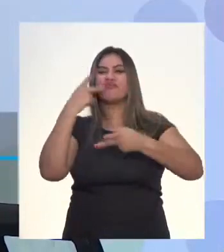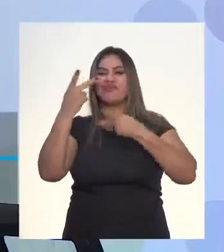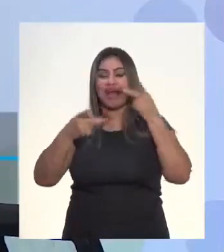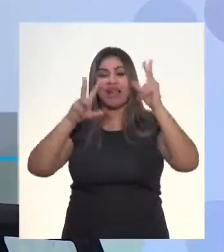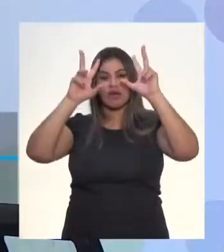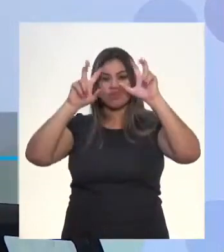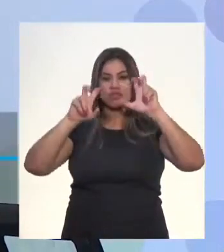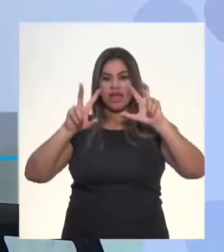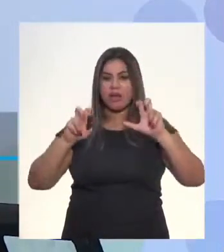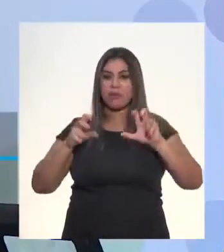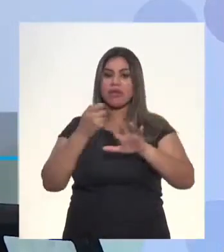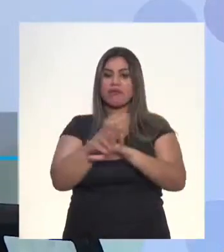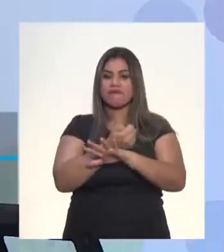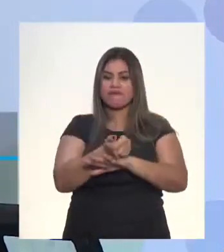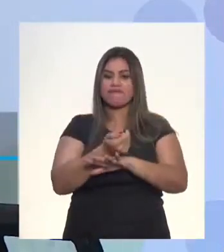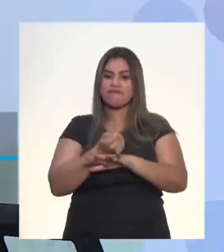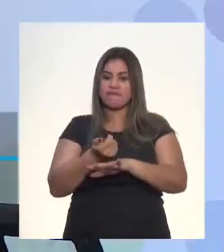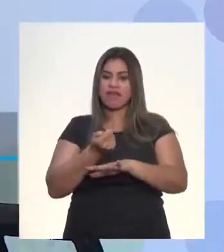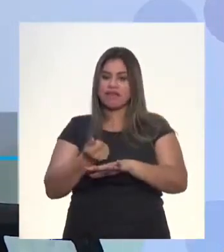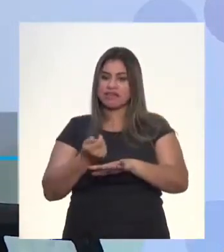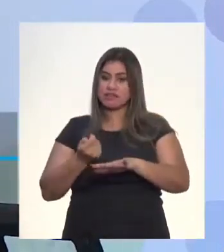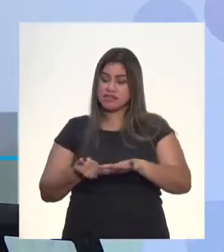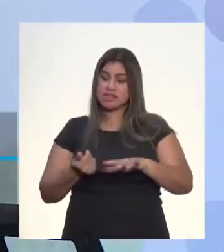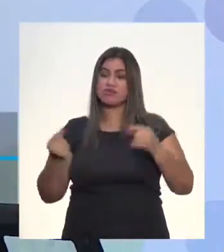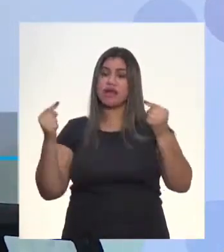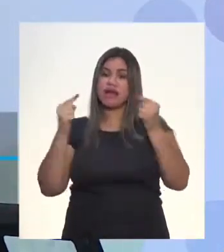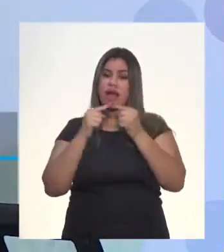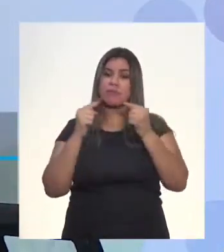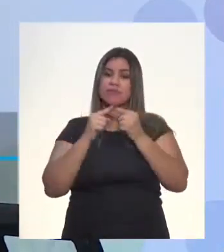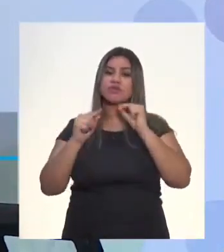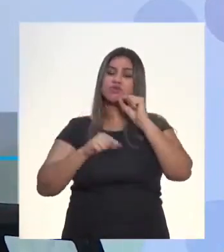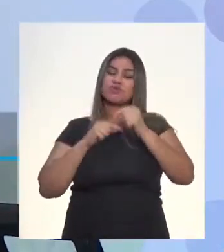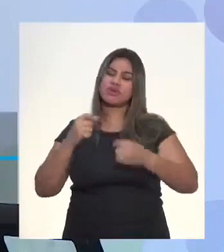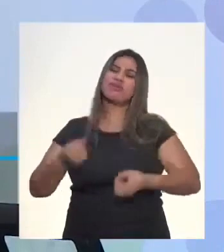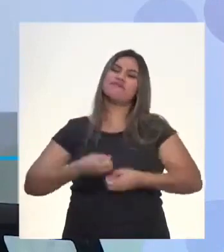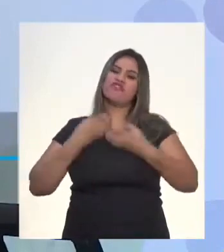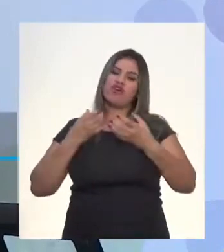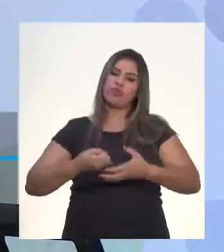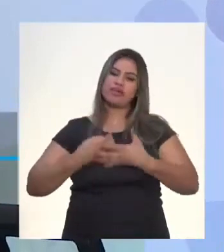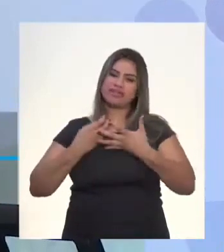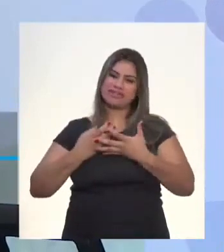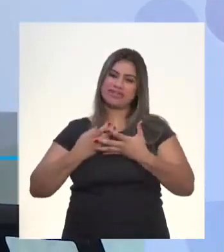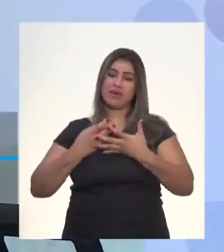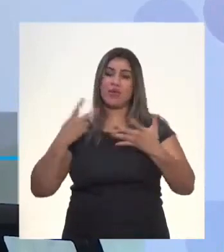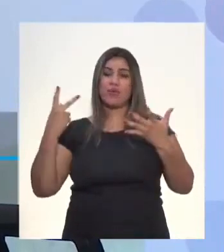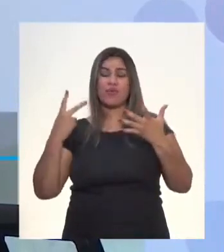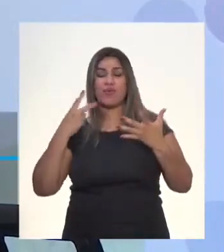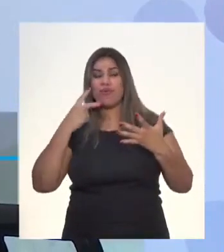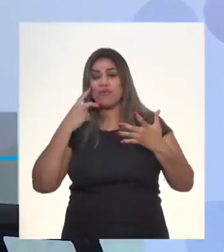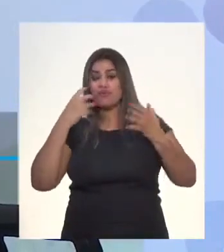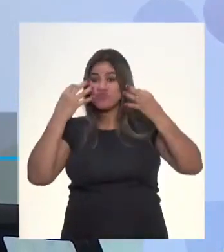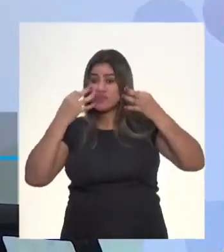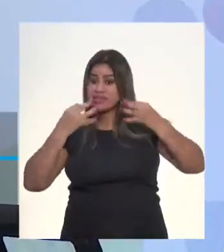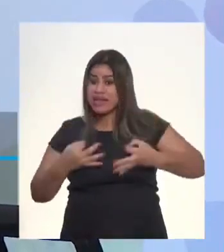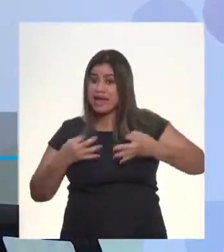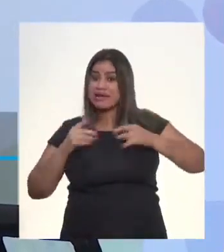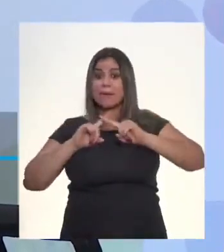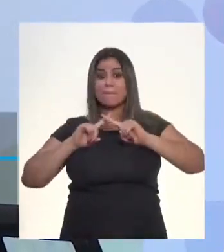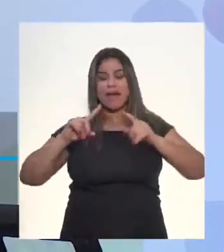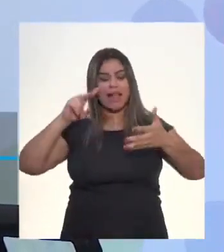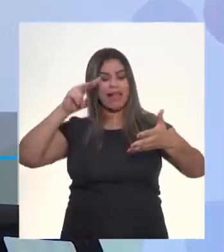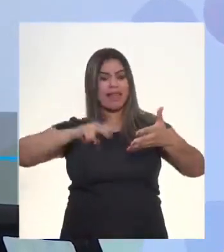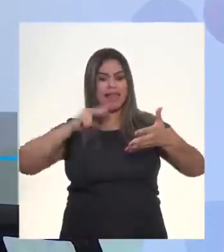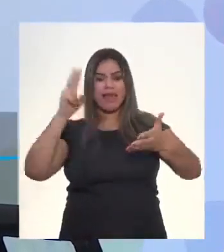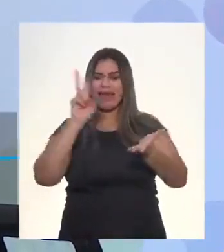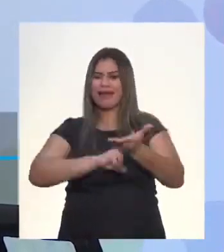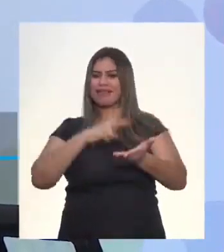que, muitas vezes, as fake news também elas existem, pegando dados e fazendo uma leitura errada desses dados. A informação não está